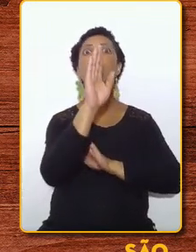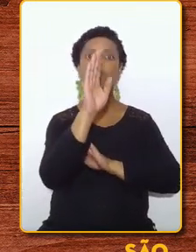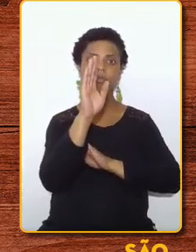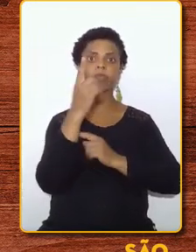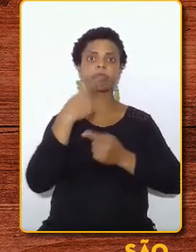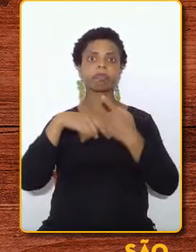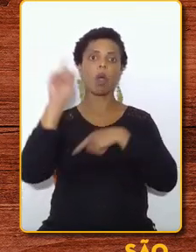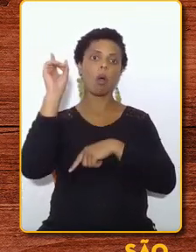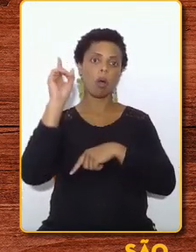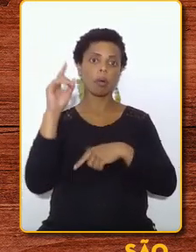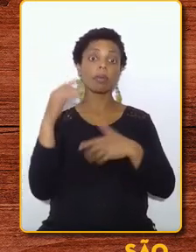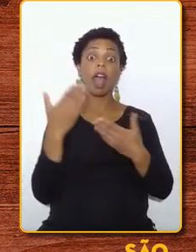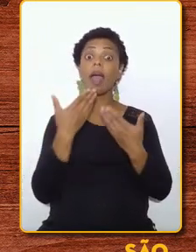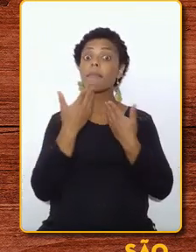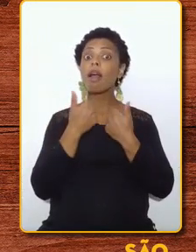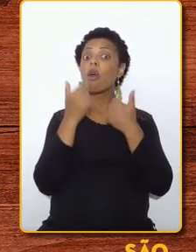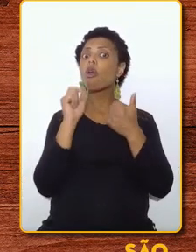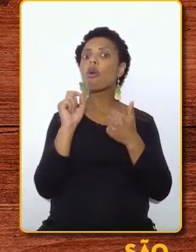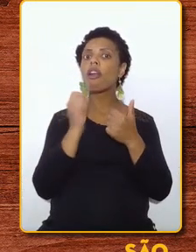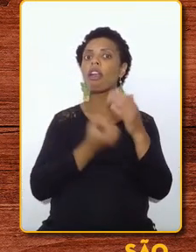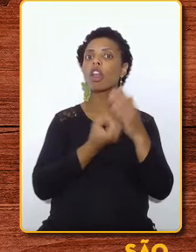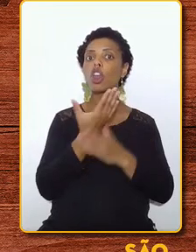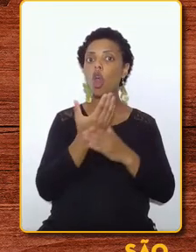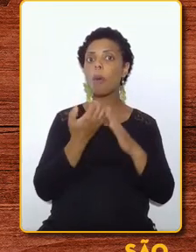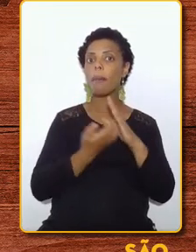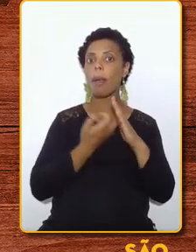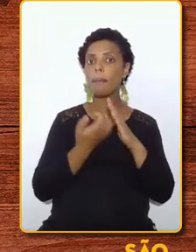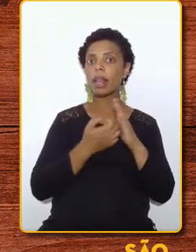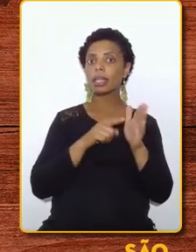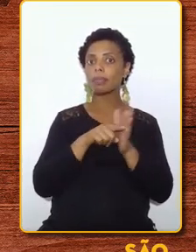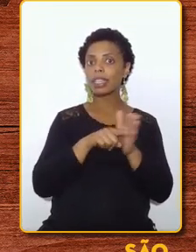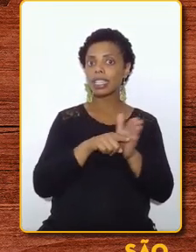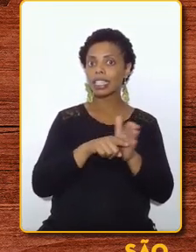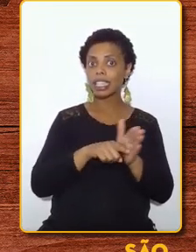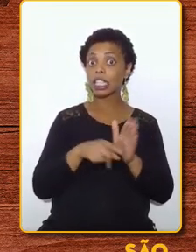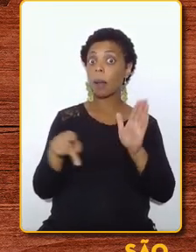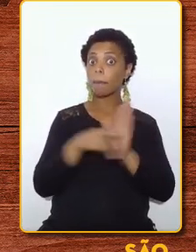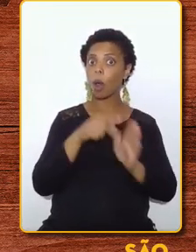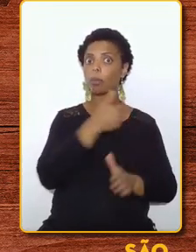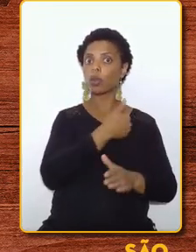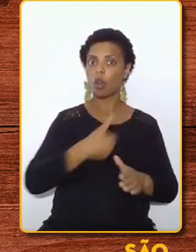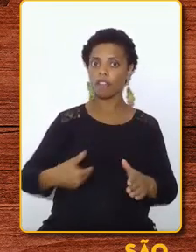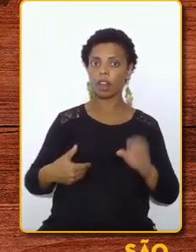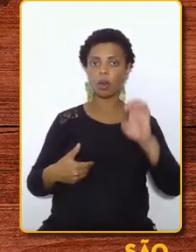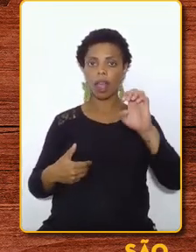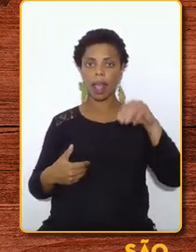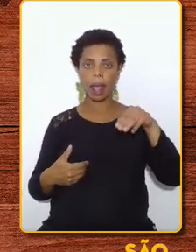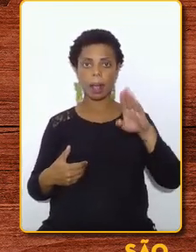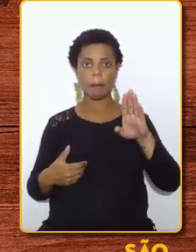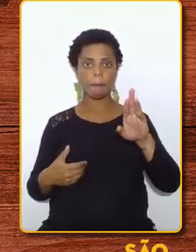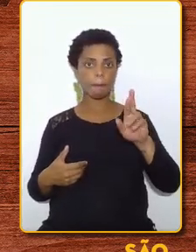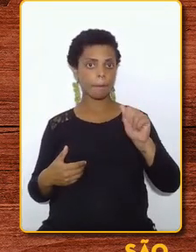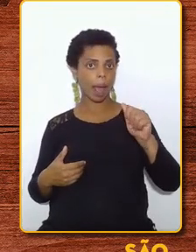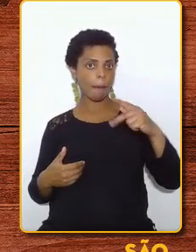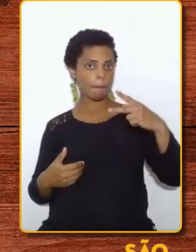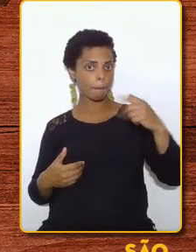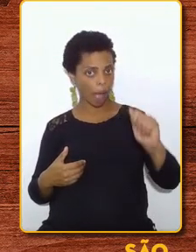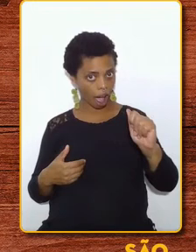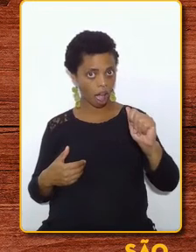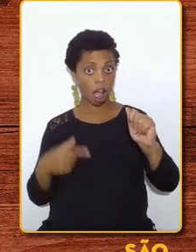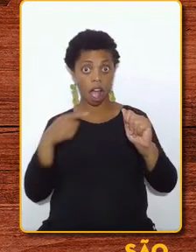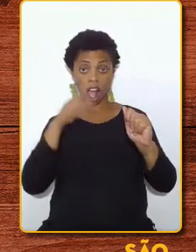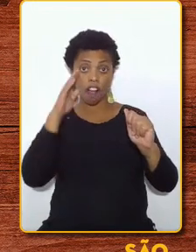uma empresa de pesquisas estatal, a Embrapa, a serviço